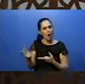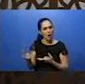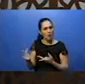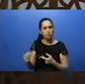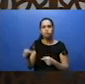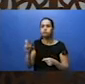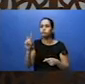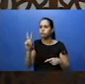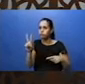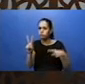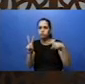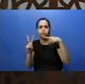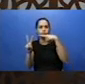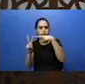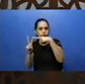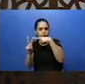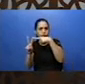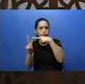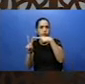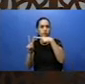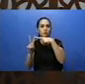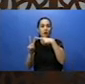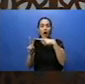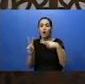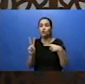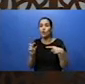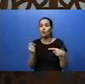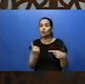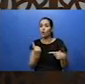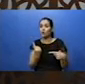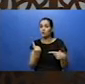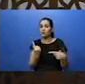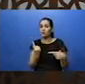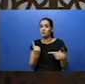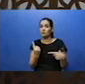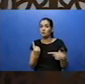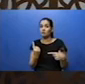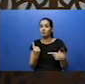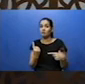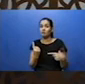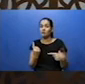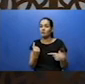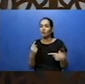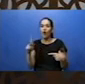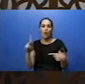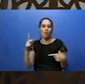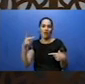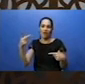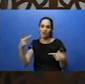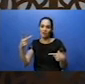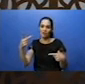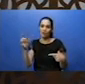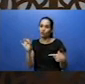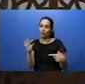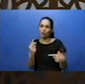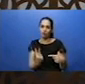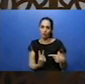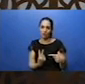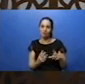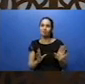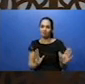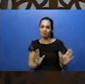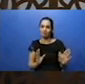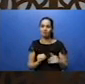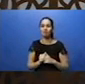de cima. Aqui o 2 está sozinho. Como ele está sozinho, eu não coloco 2 aqui em cima. Não coloco